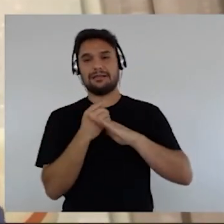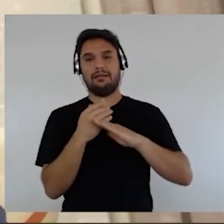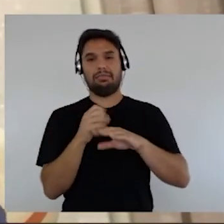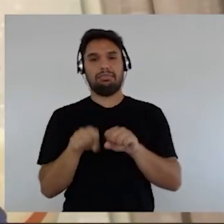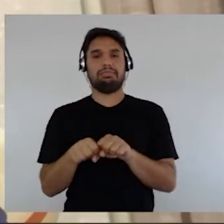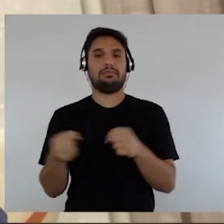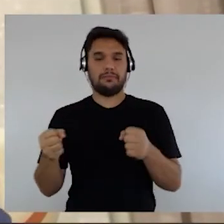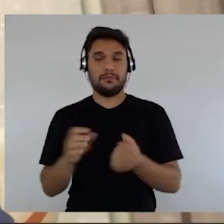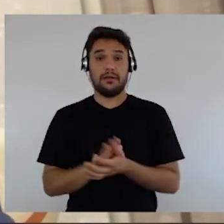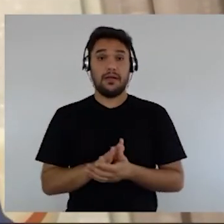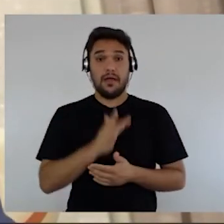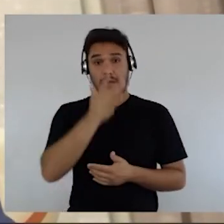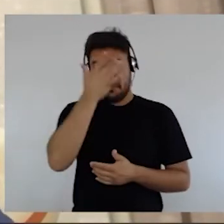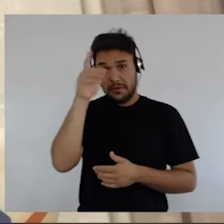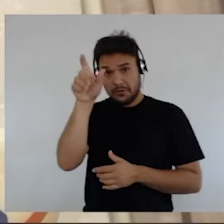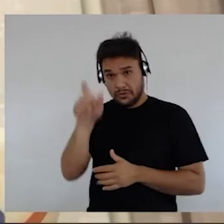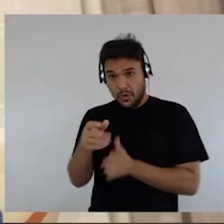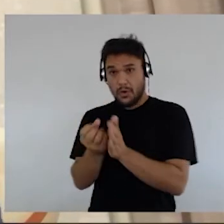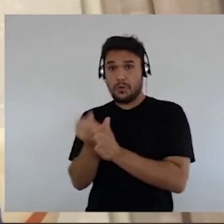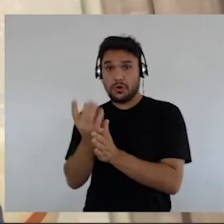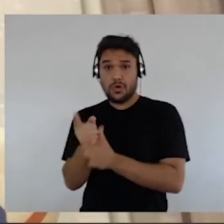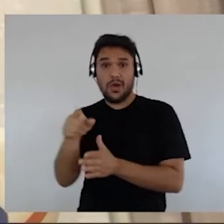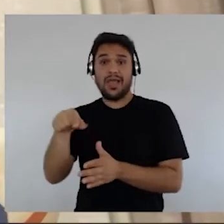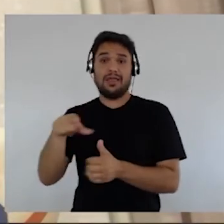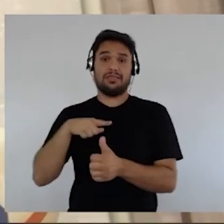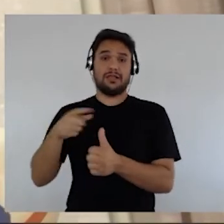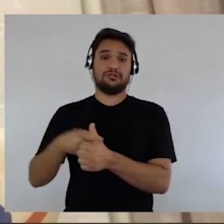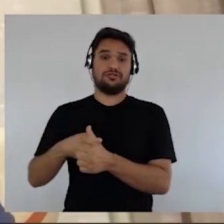O devedor, então,